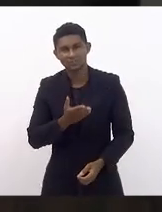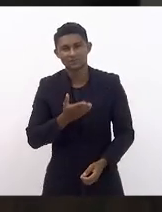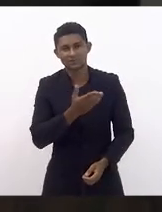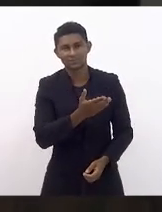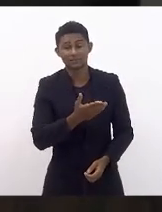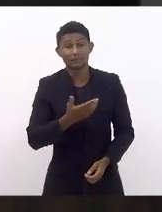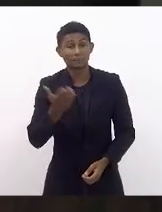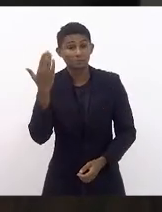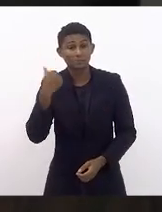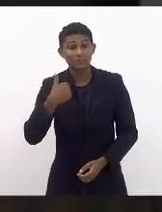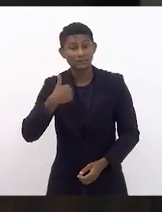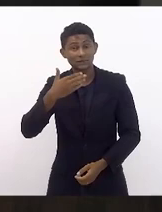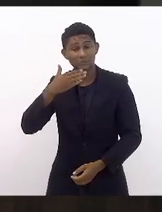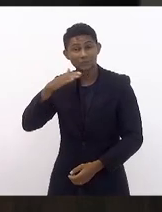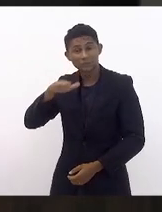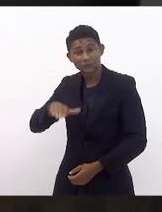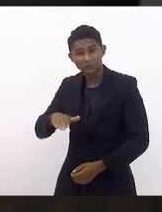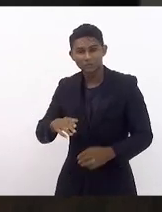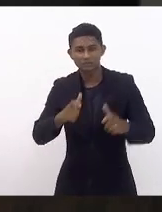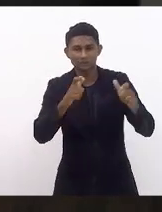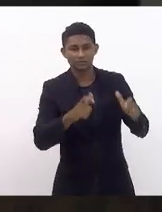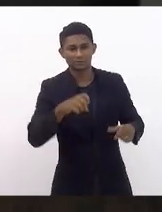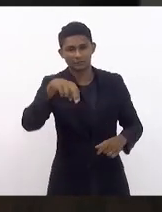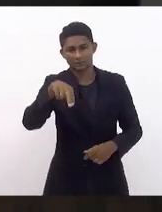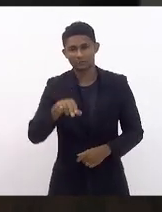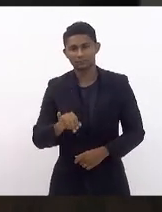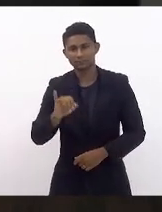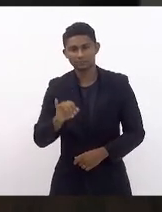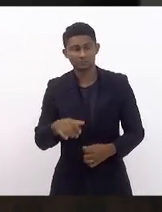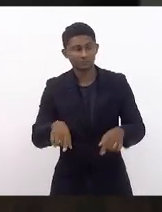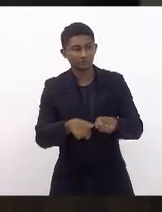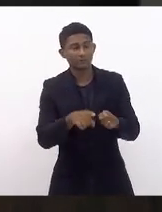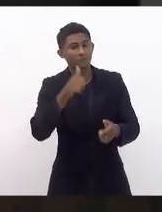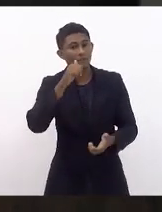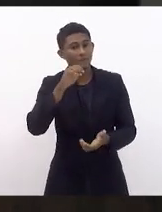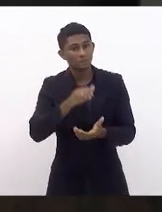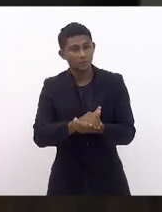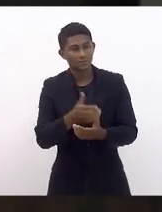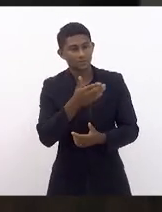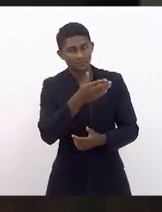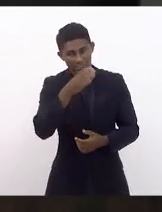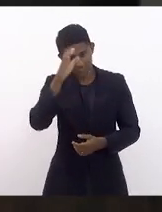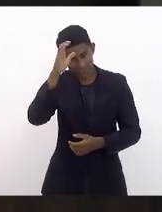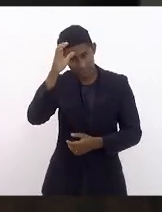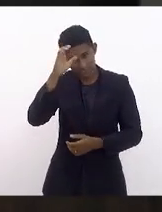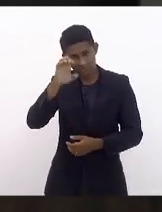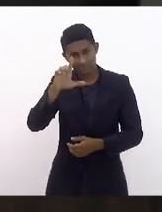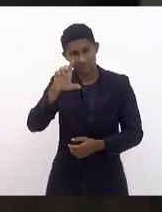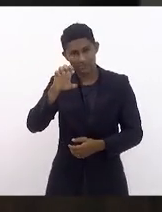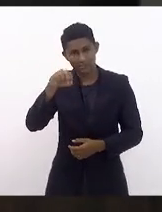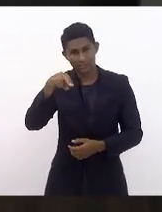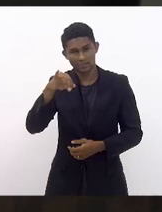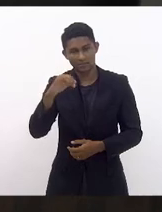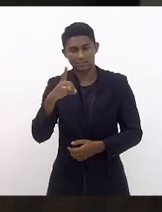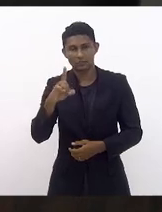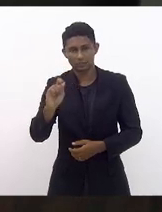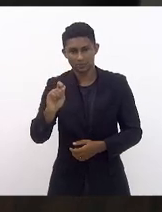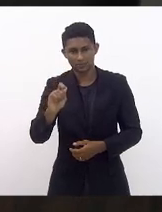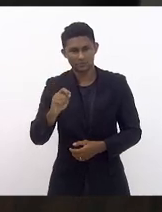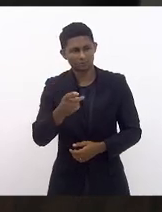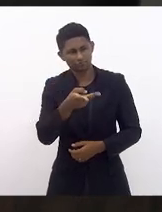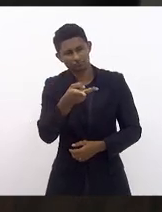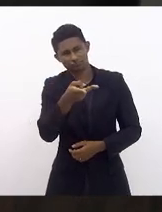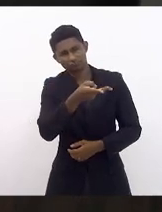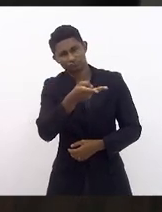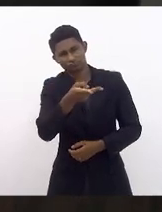ainda menina, lá em Nova Iguaçu, sua esposa, tia Helenilda, pessoas,